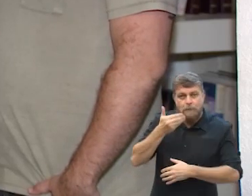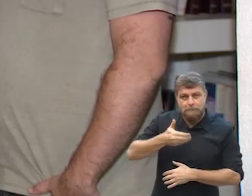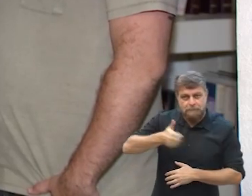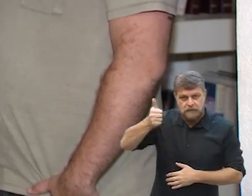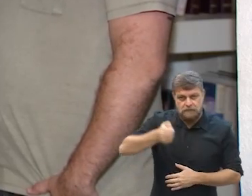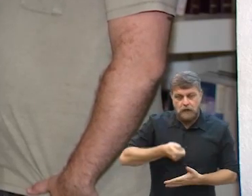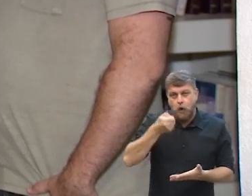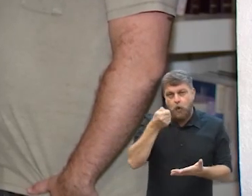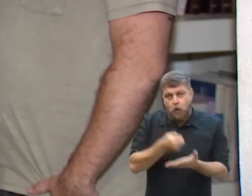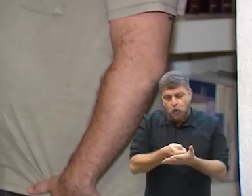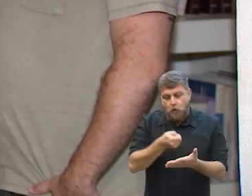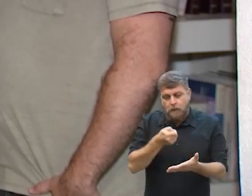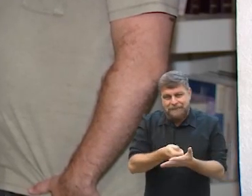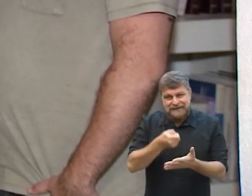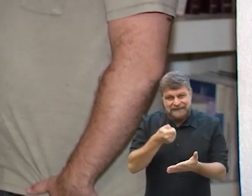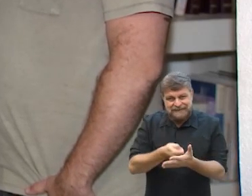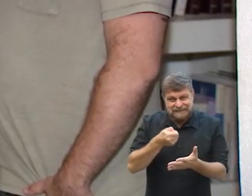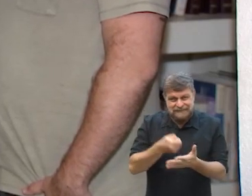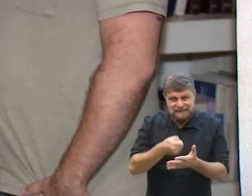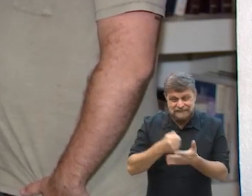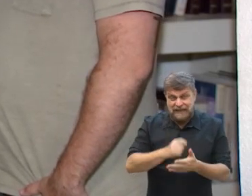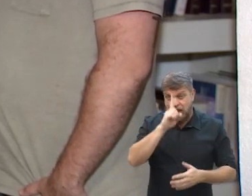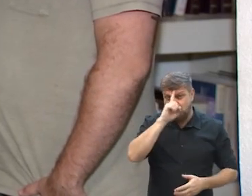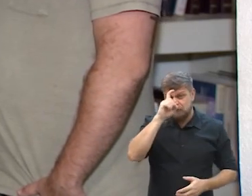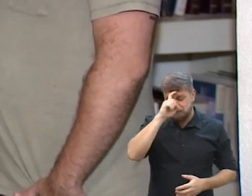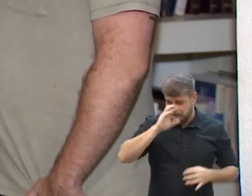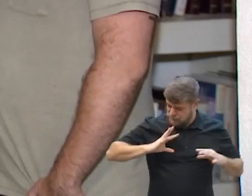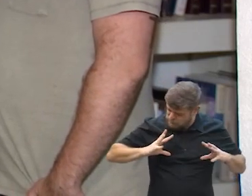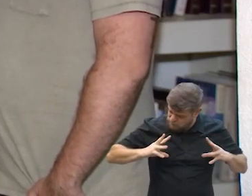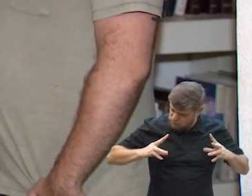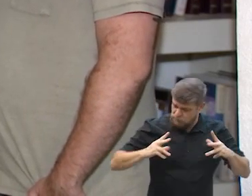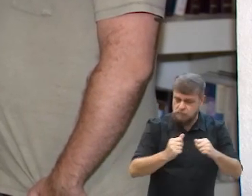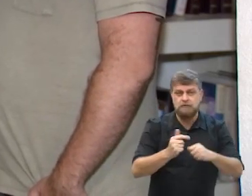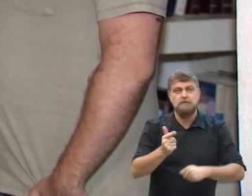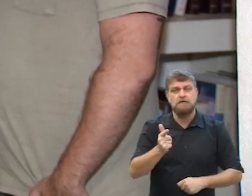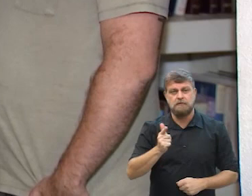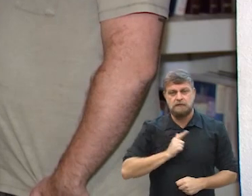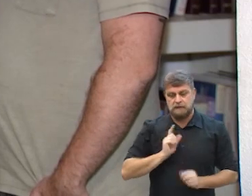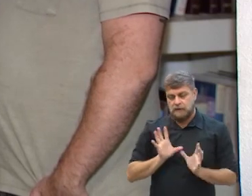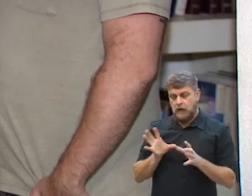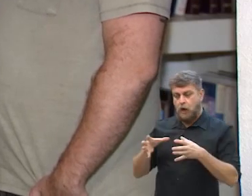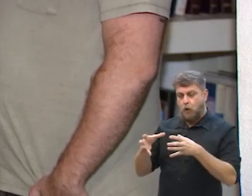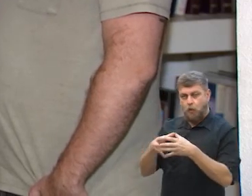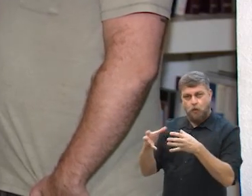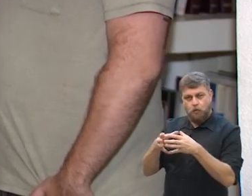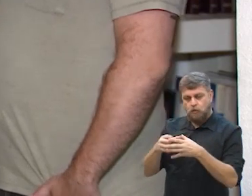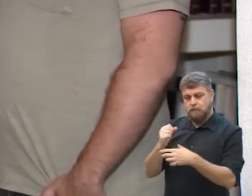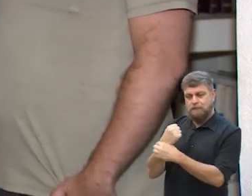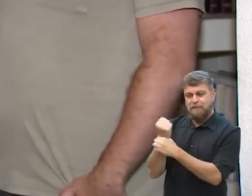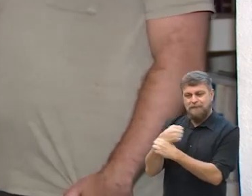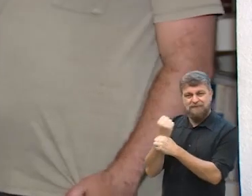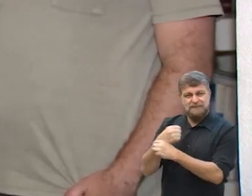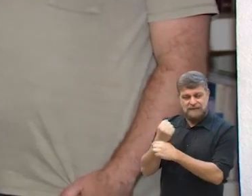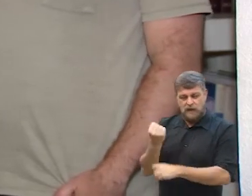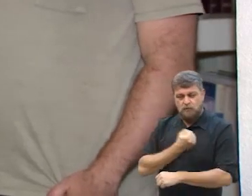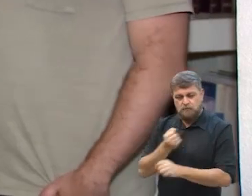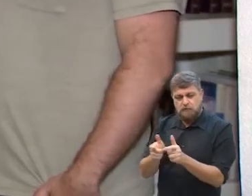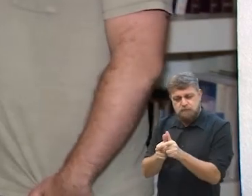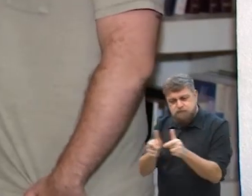a obrigatoriedade de todo hospital ter que ter um grupo grande de